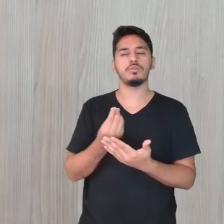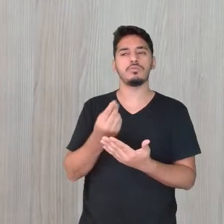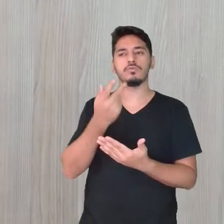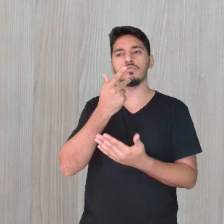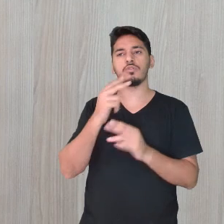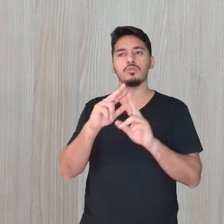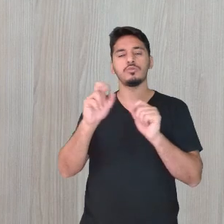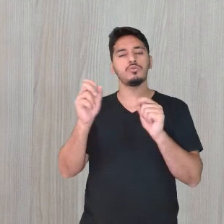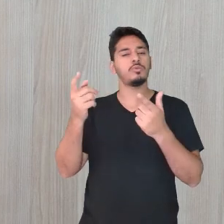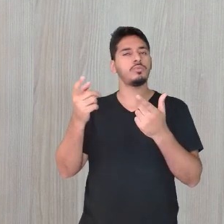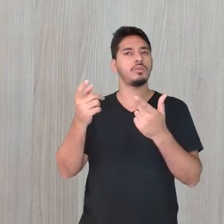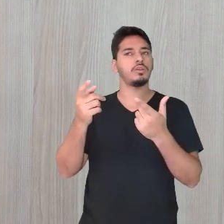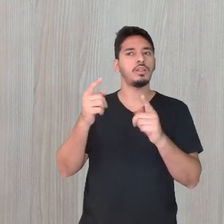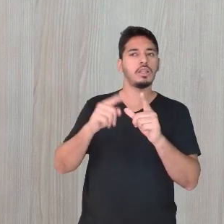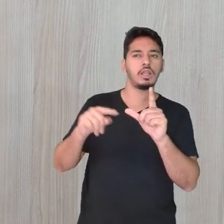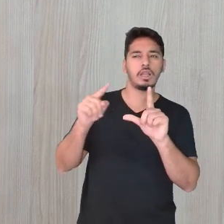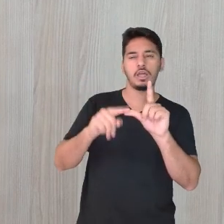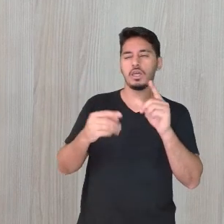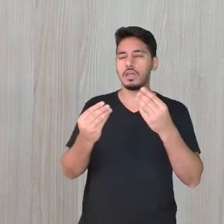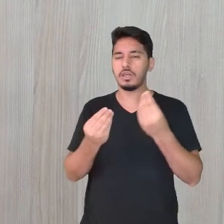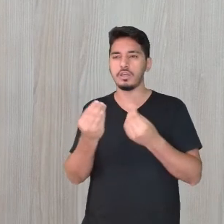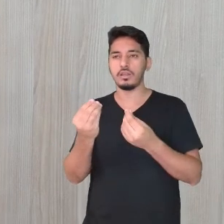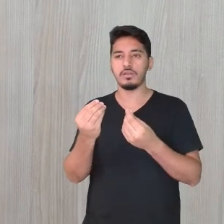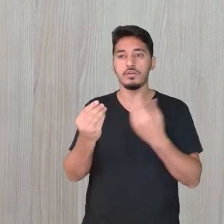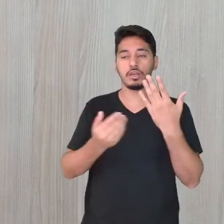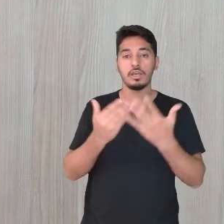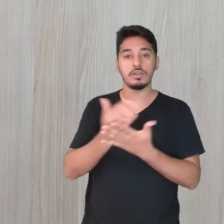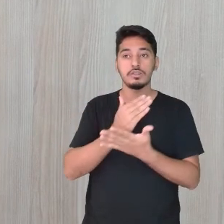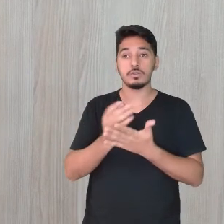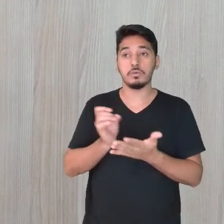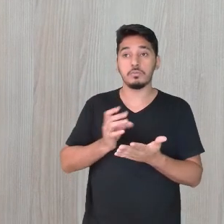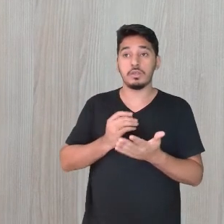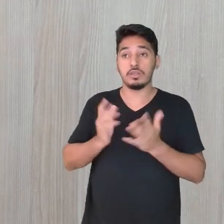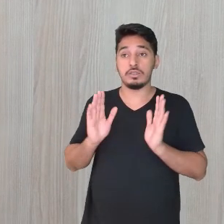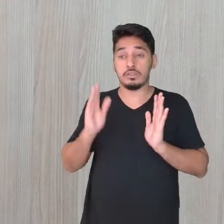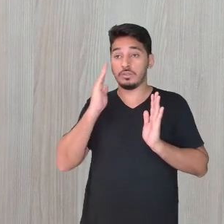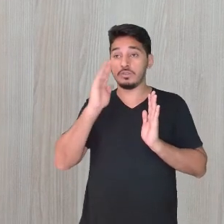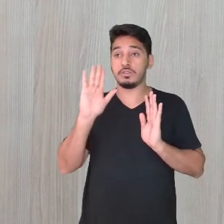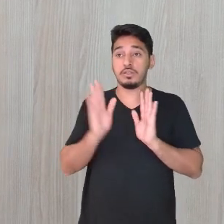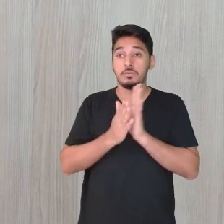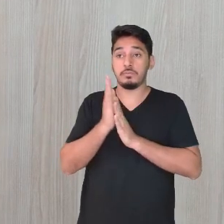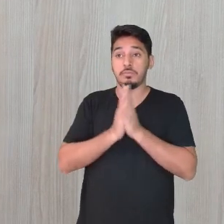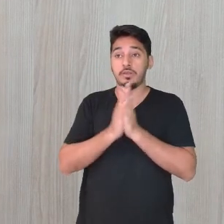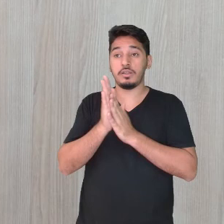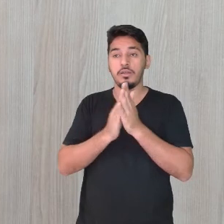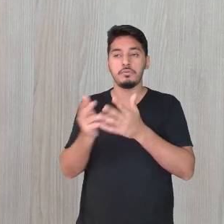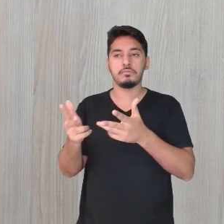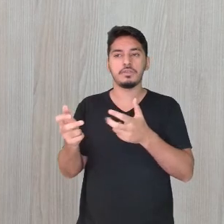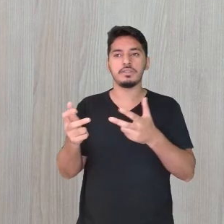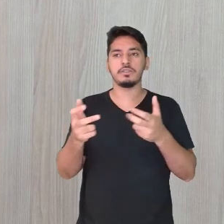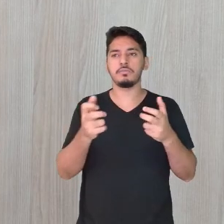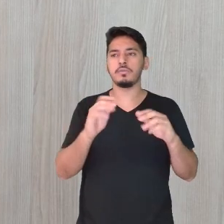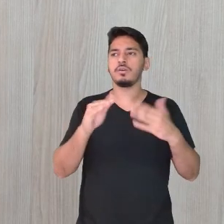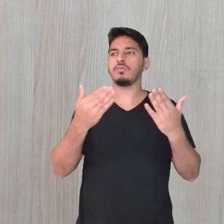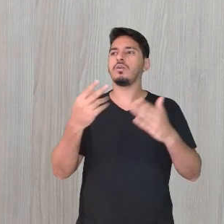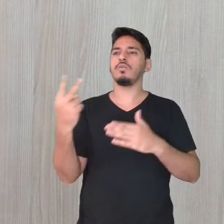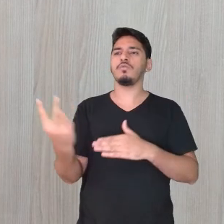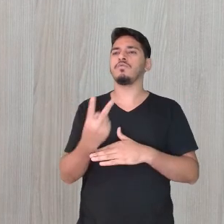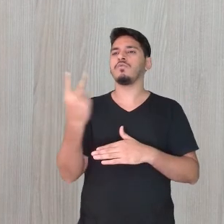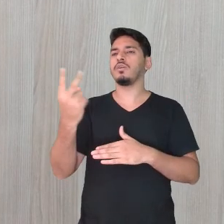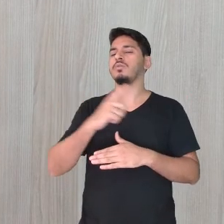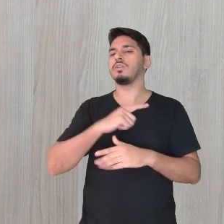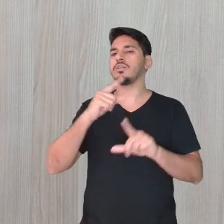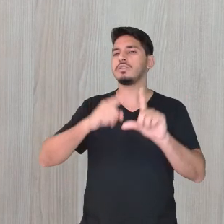fala de letras para essa turma, eles ficam com medo, né? De não saber identificar que valor tem